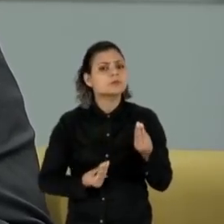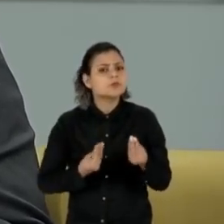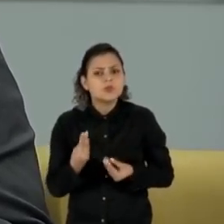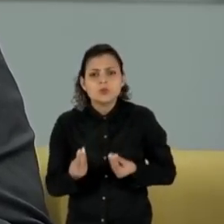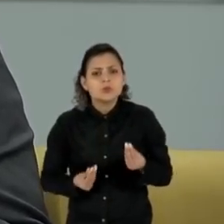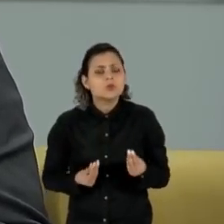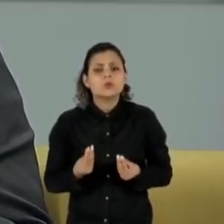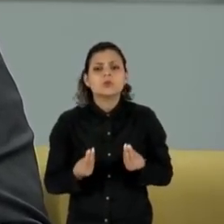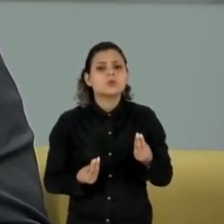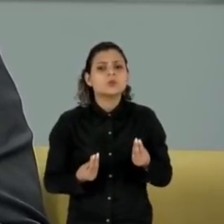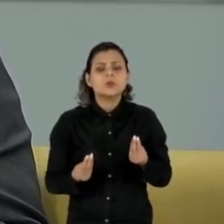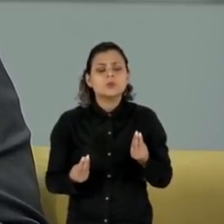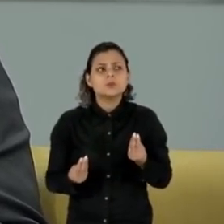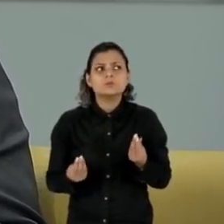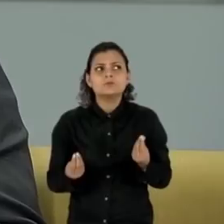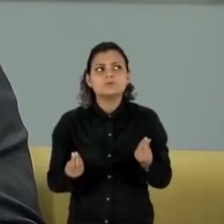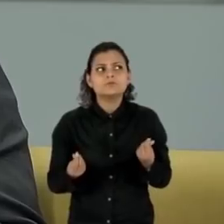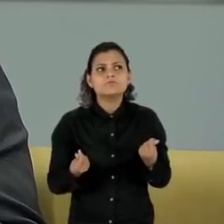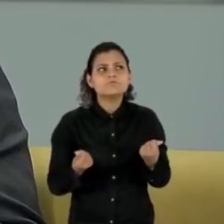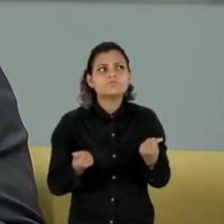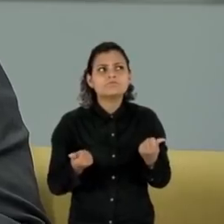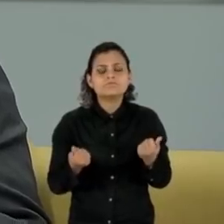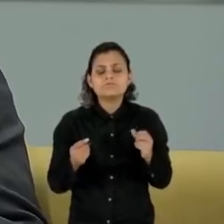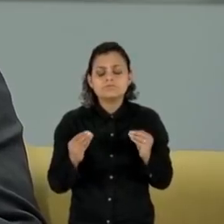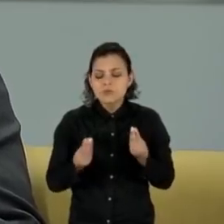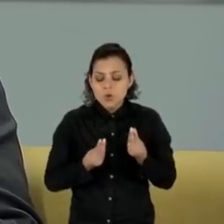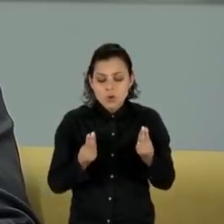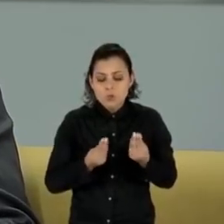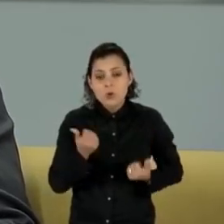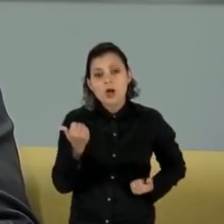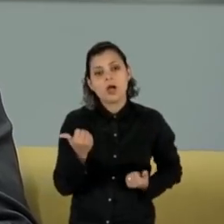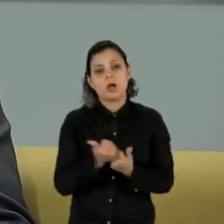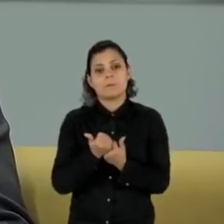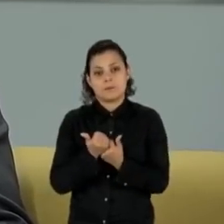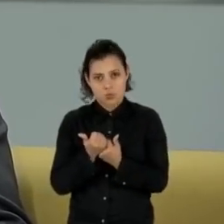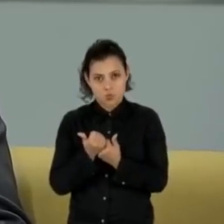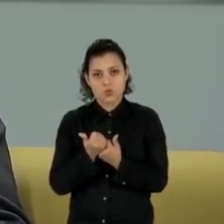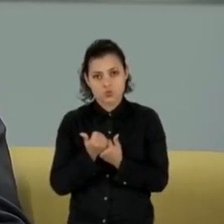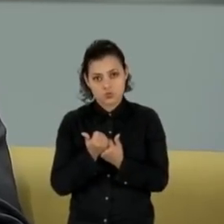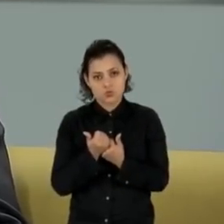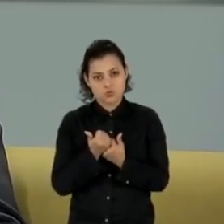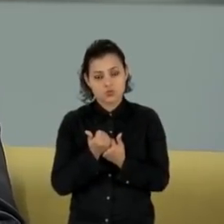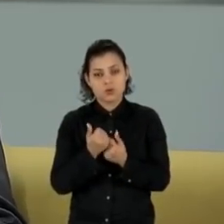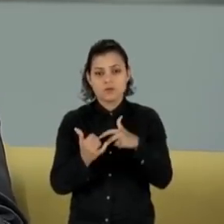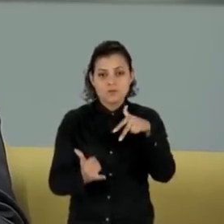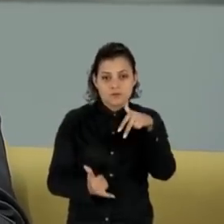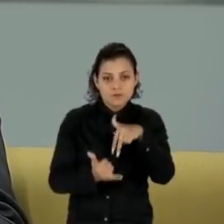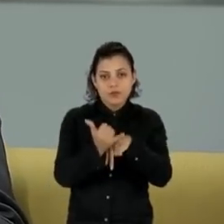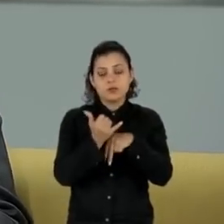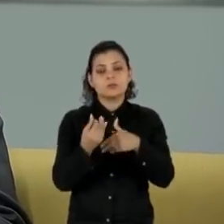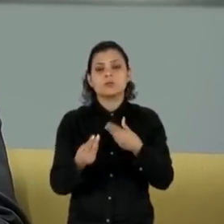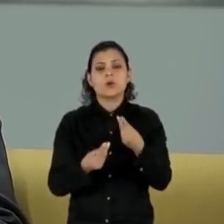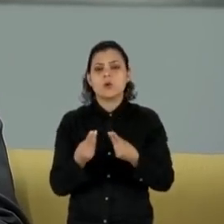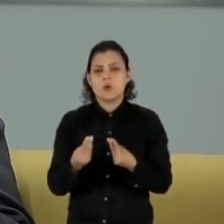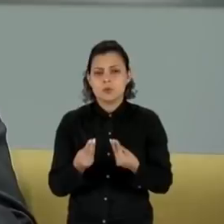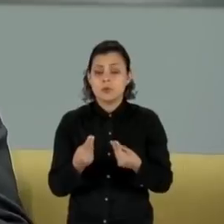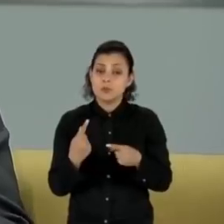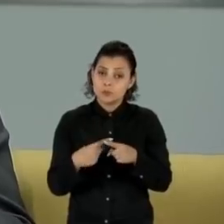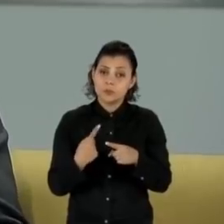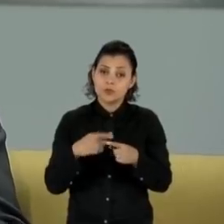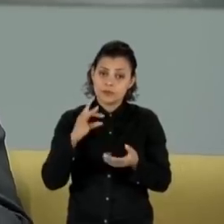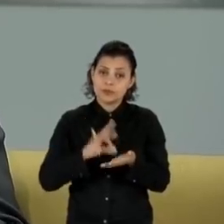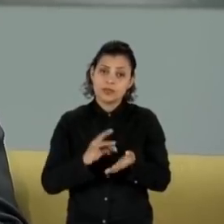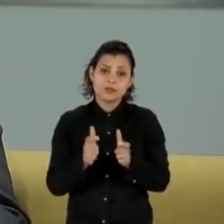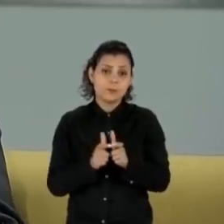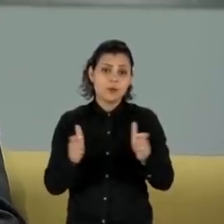dar como se dá a mais vamos assim apoio a a essa essa vítima uma vez que